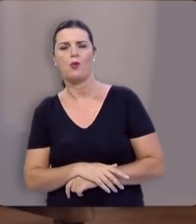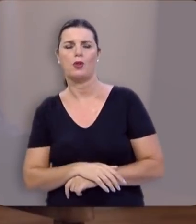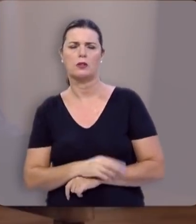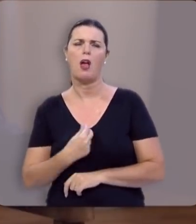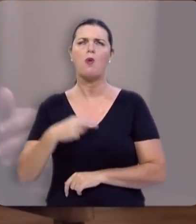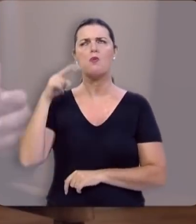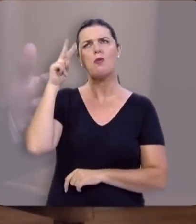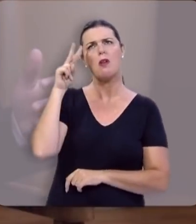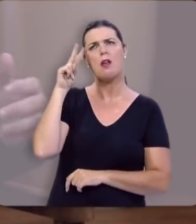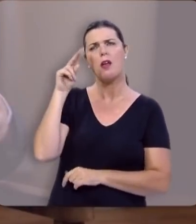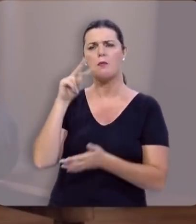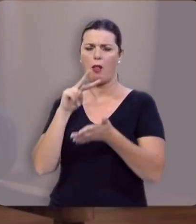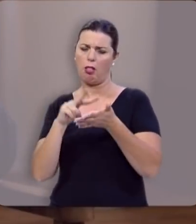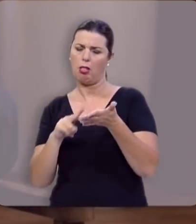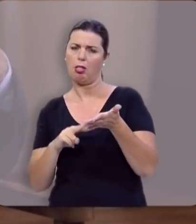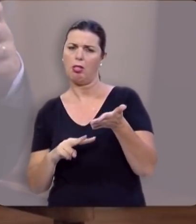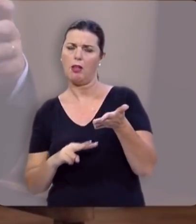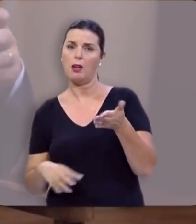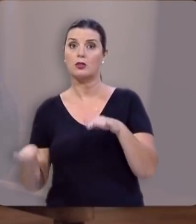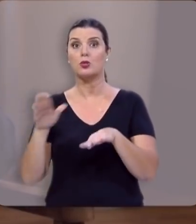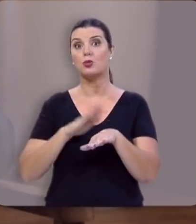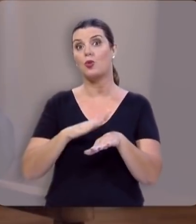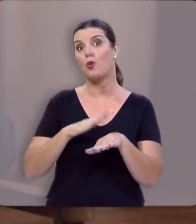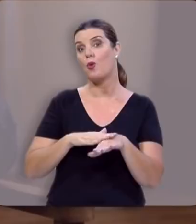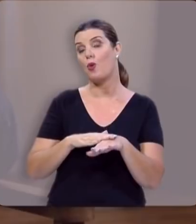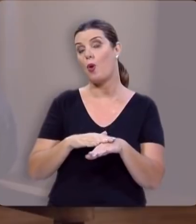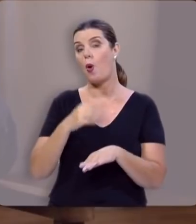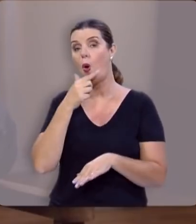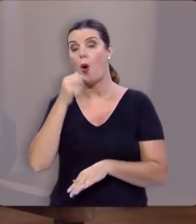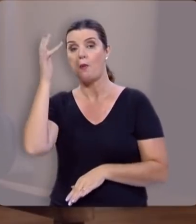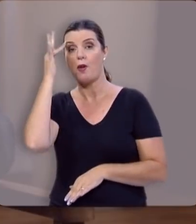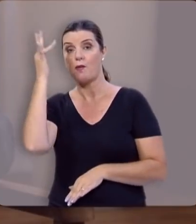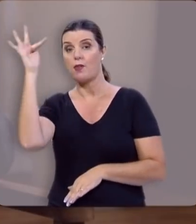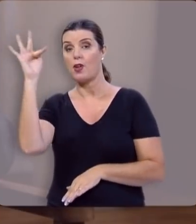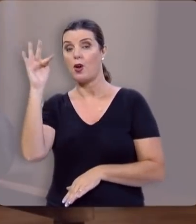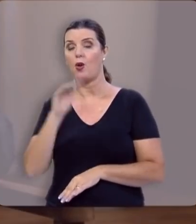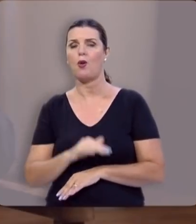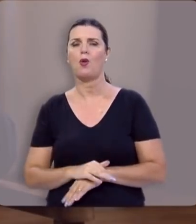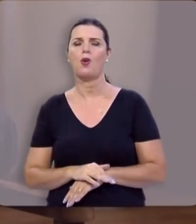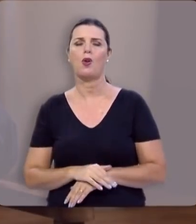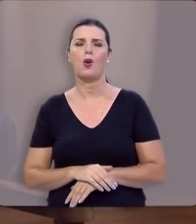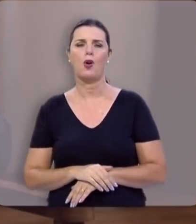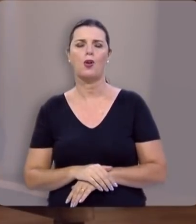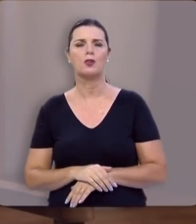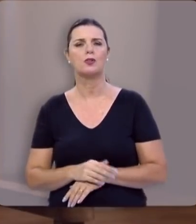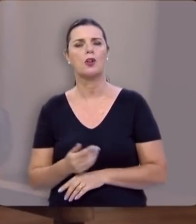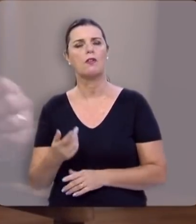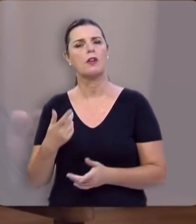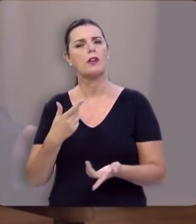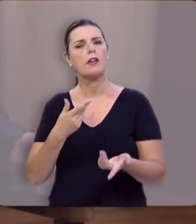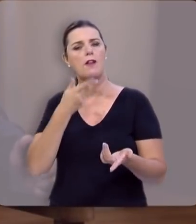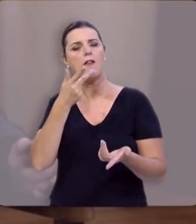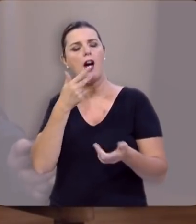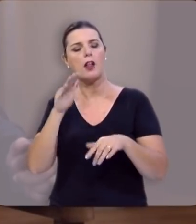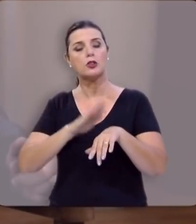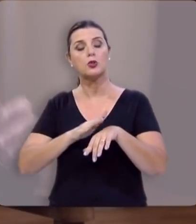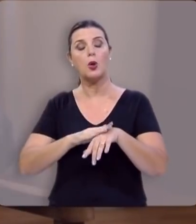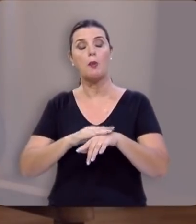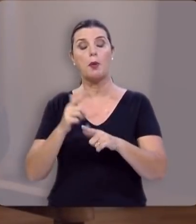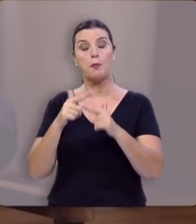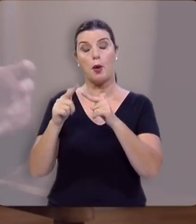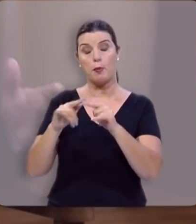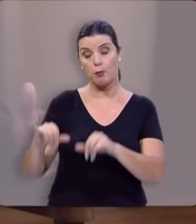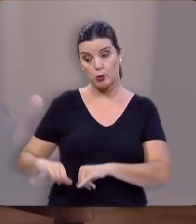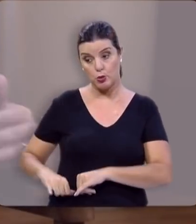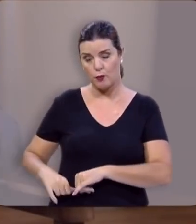me lembro, por exemplo, de ler sobre o filósofo escocês David Hume dizendo sobre o problema do sofrimento